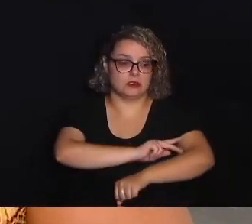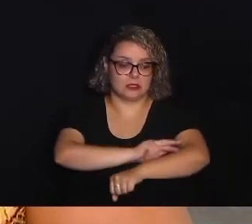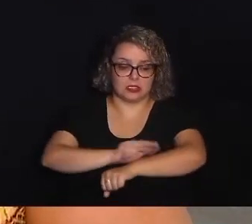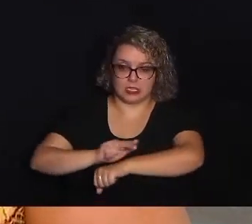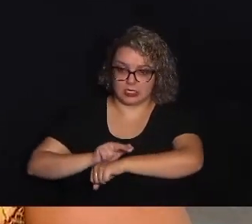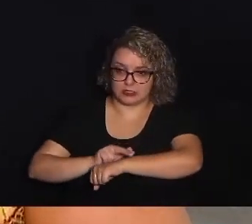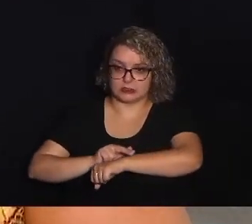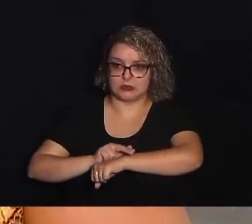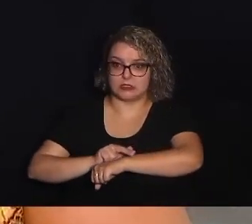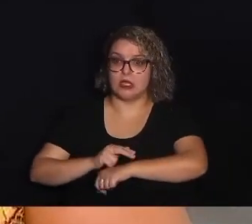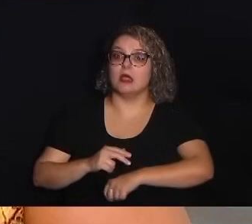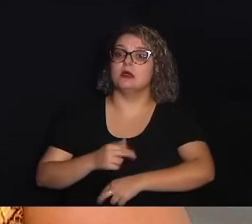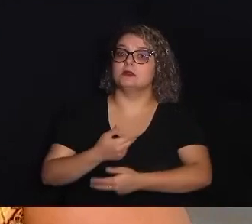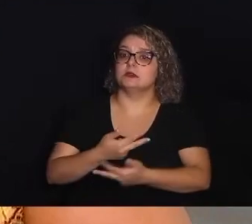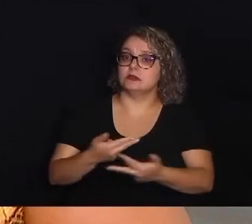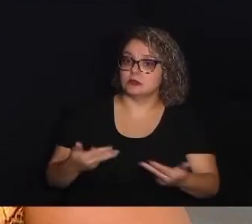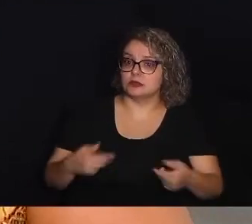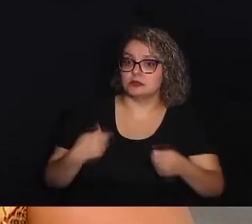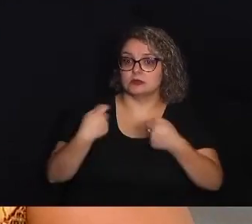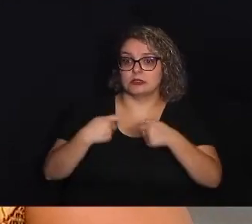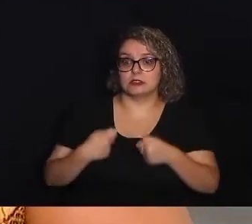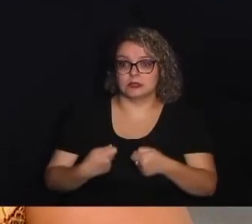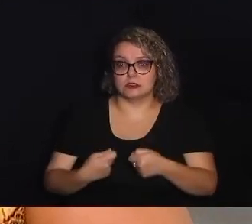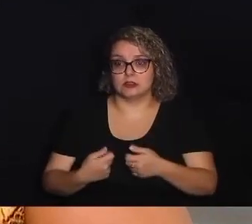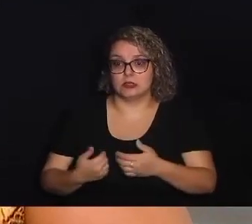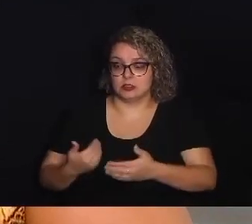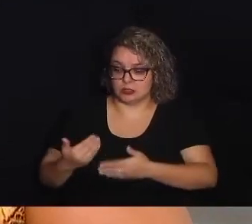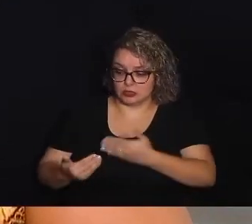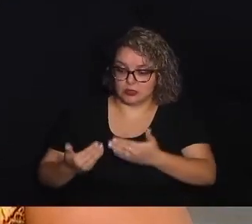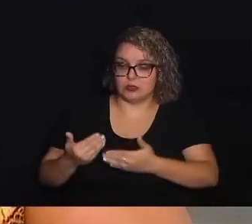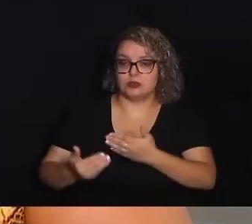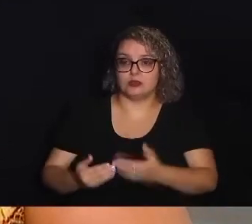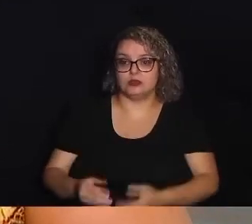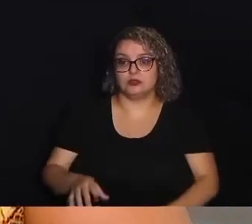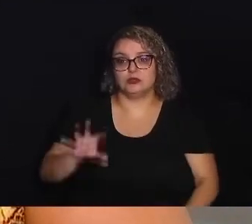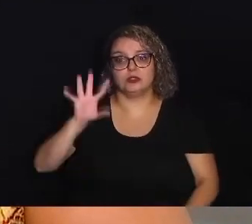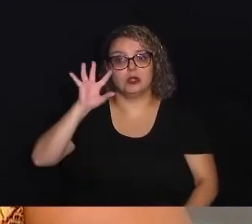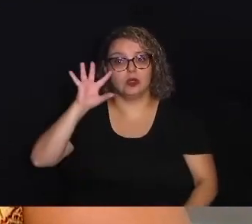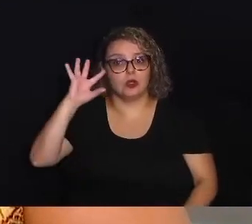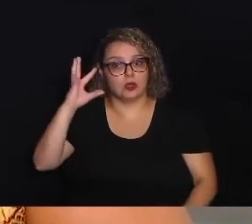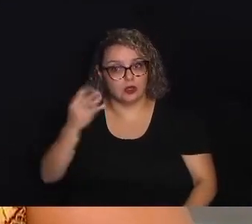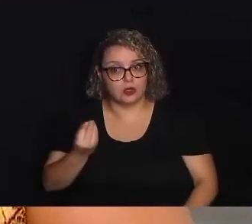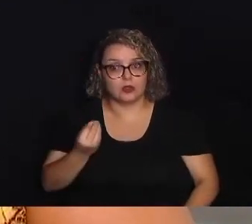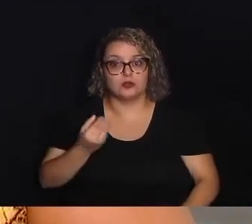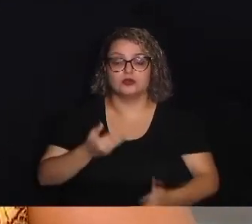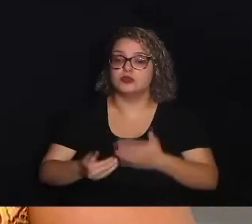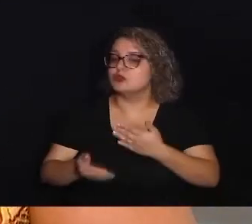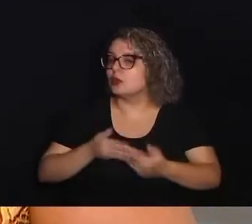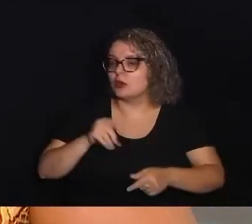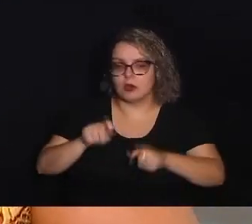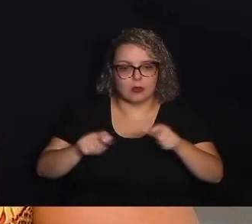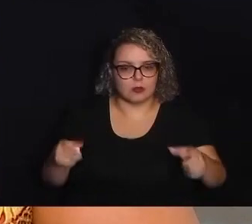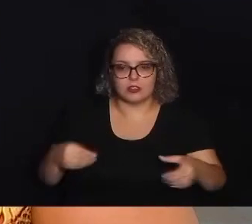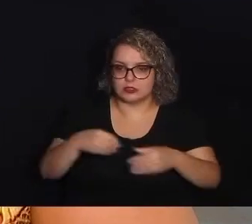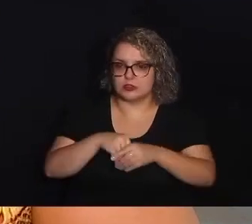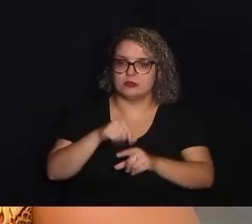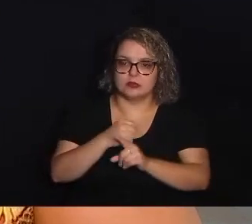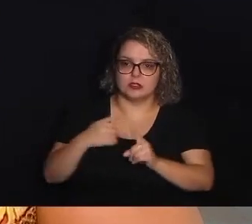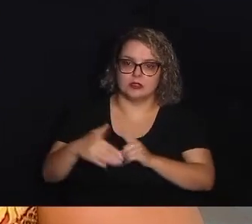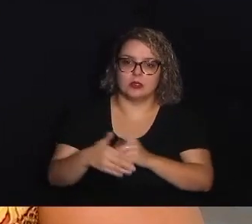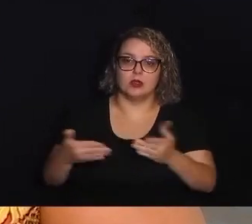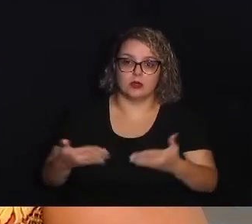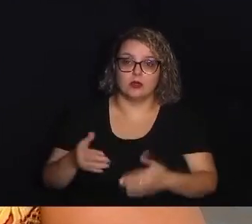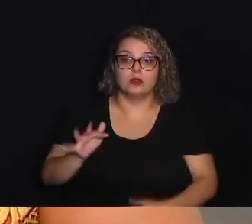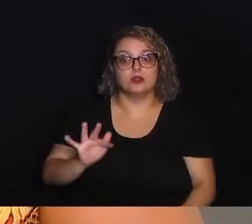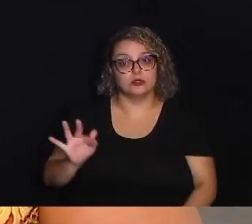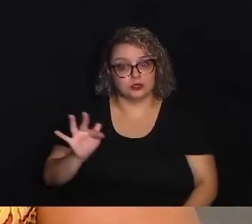entre raças né é algo que precisa passar pelo processo formativo de qualquer indivíduo